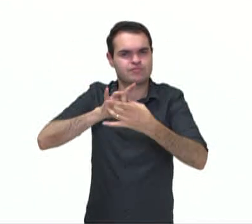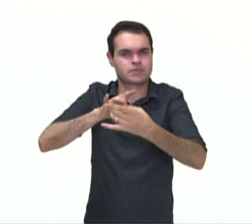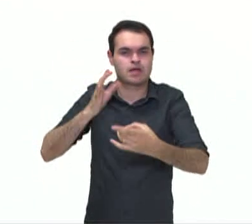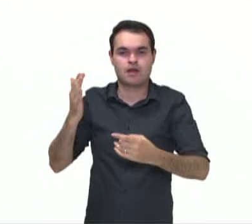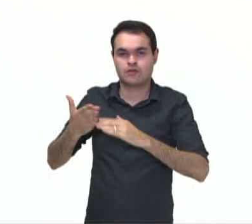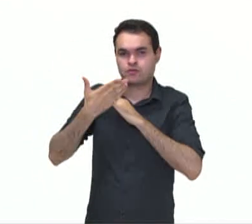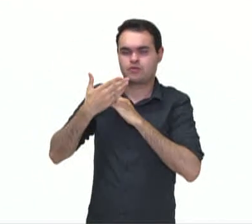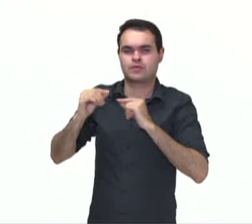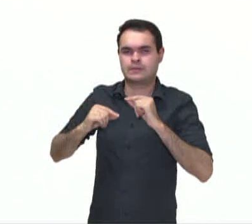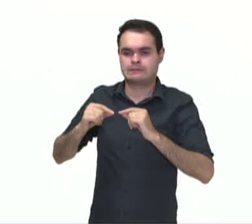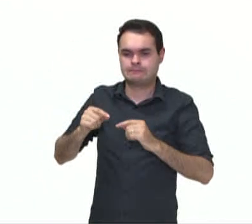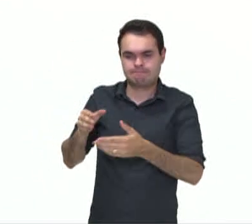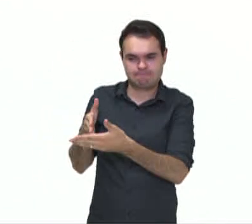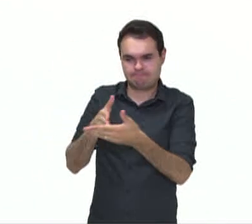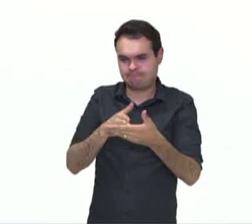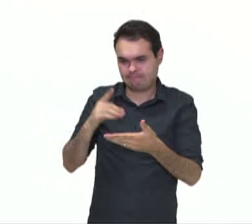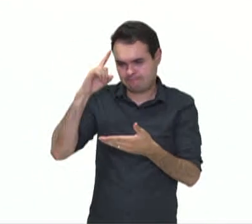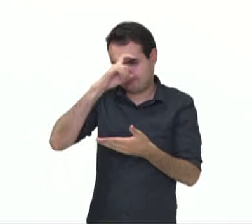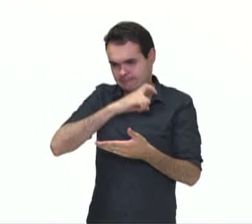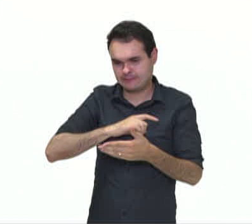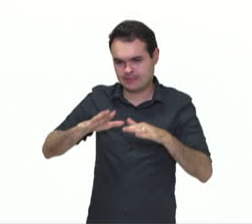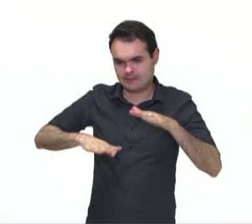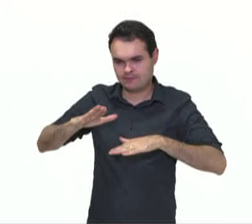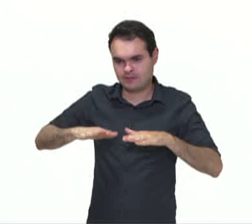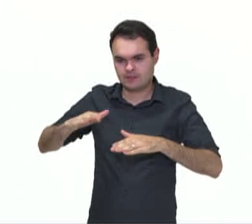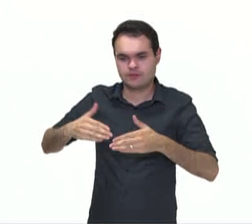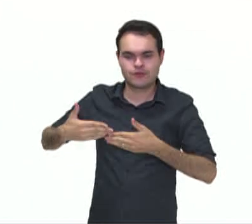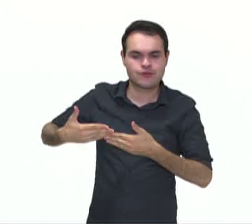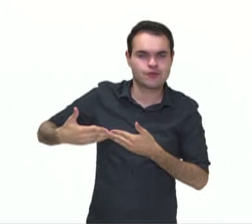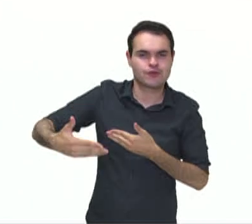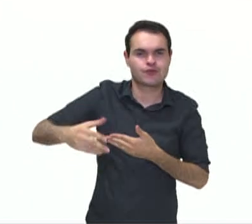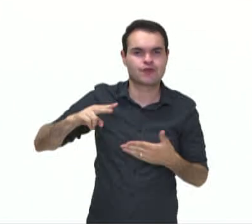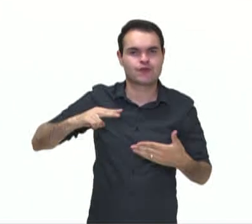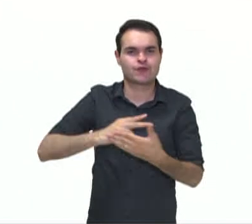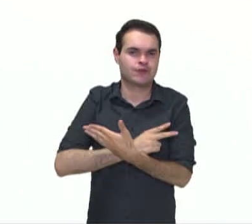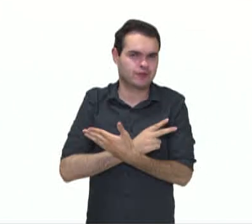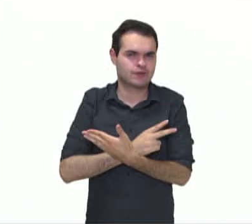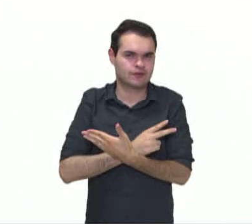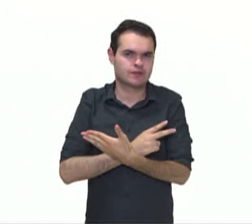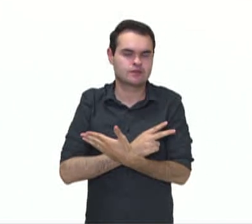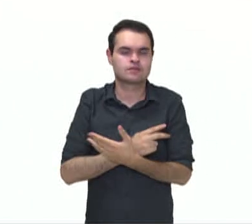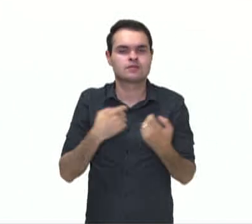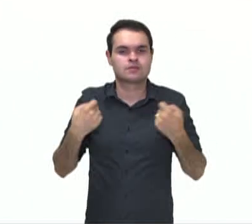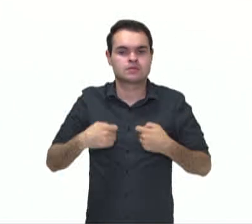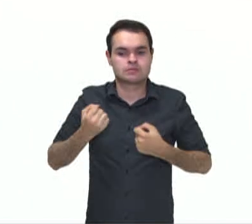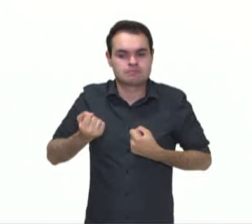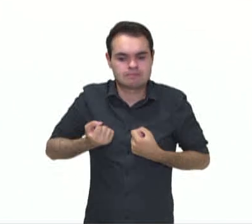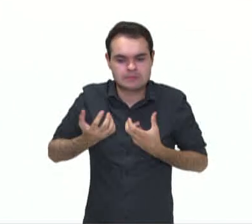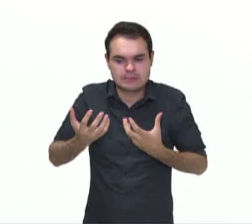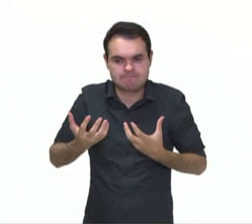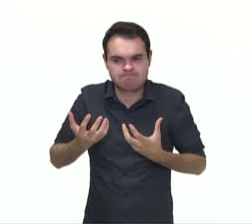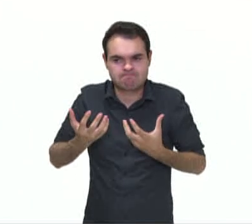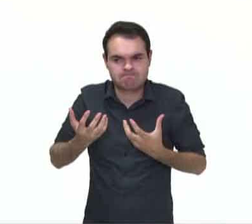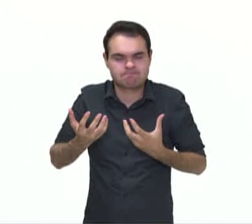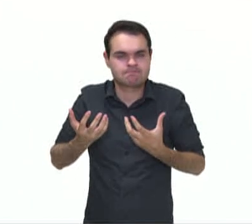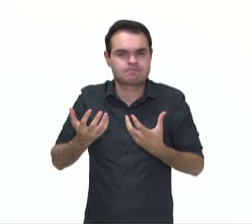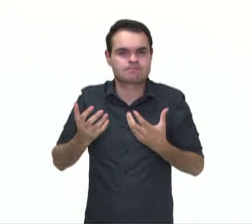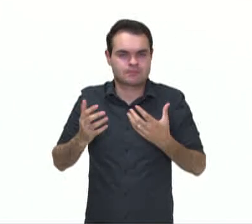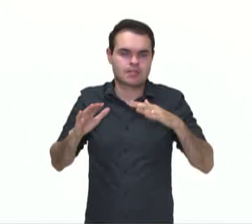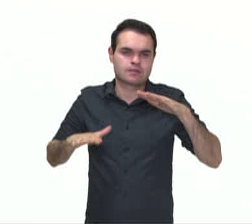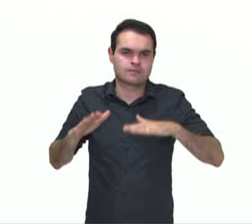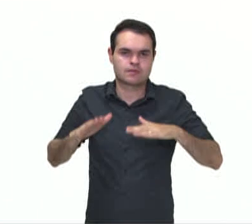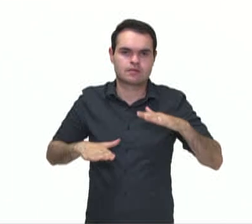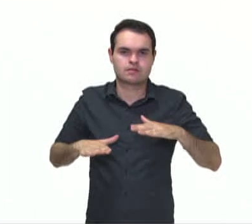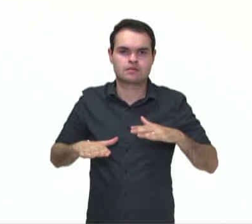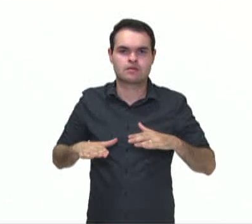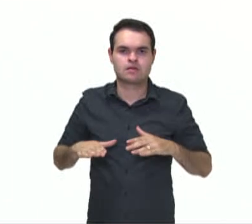lidar com dificuldades e temores que possam surgir da necessidade de nos expressar publicamente.